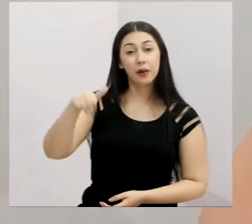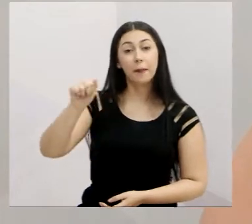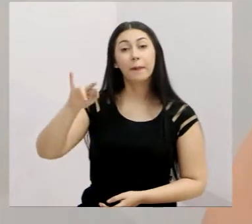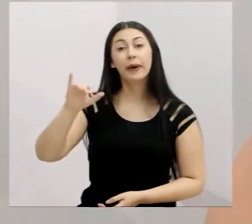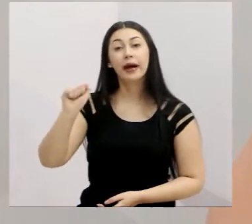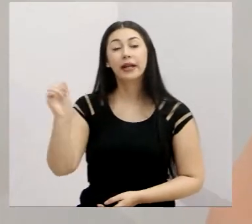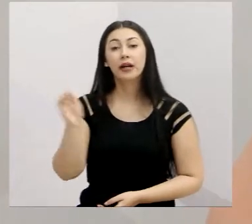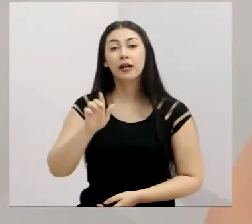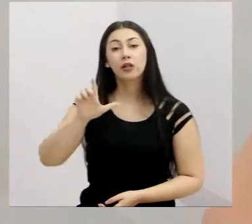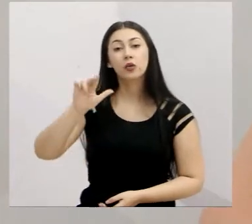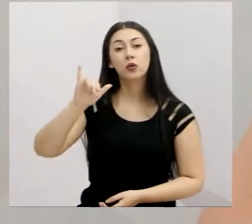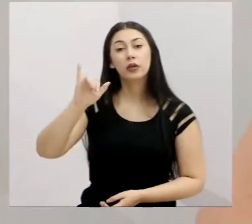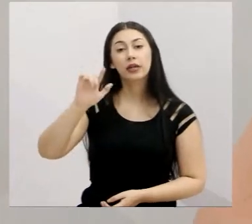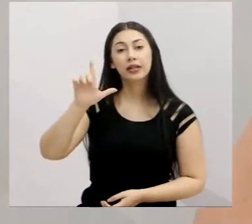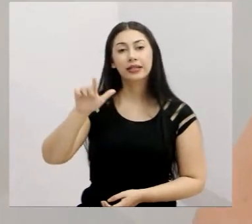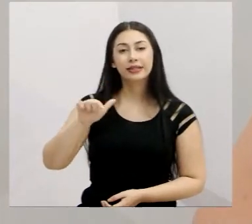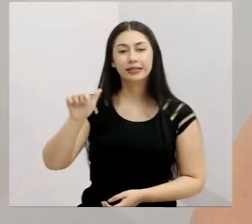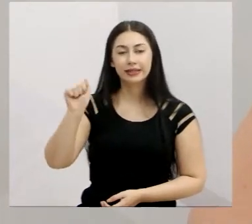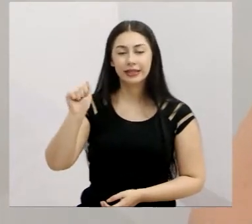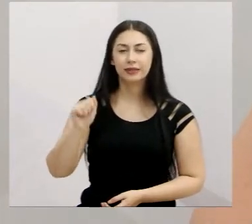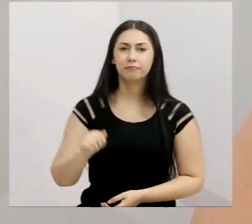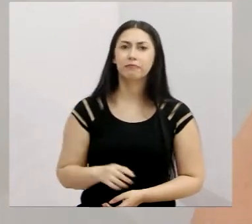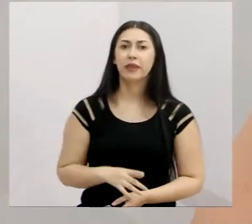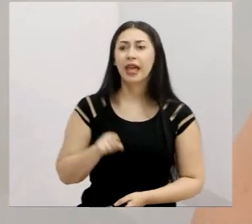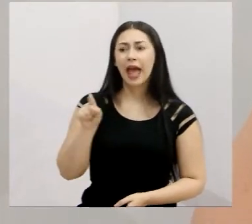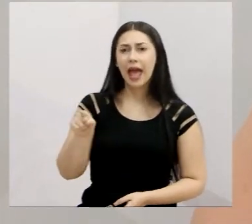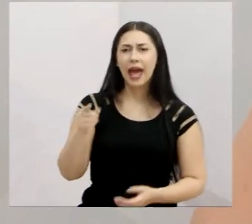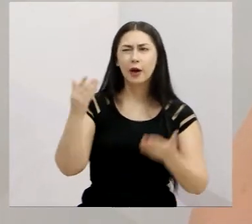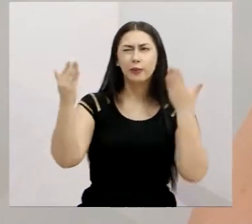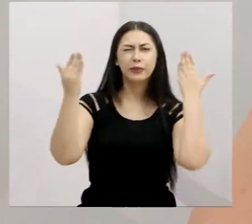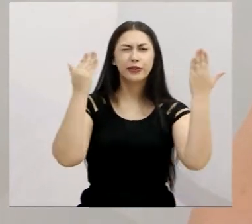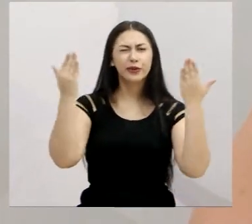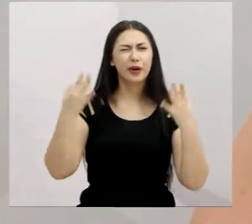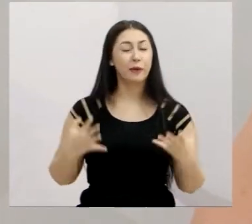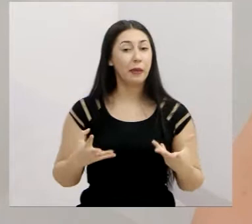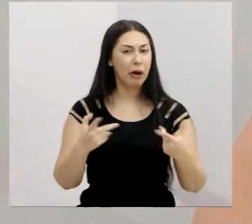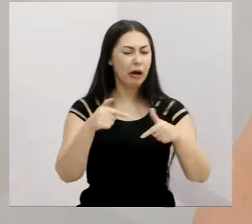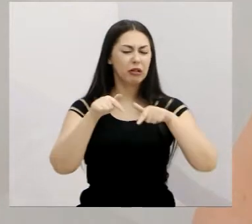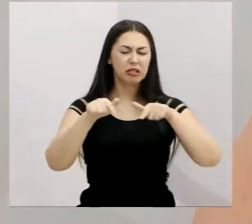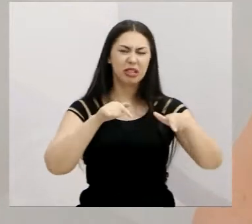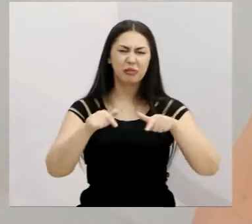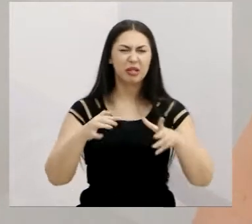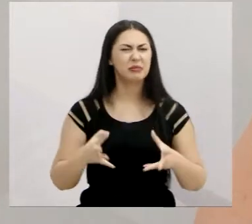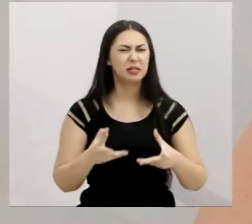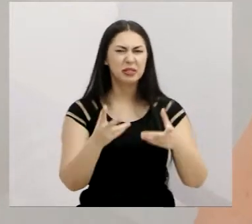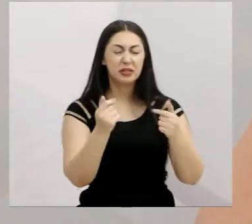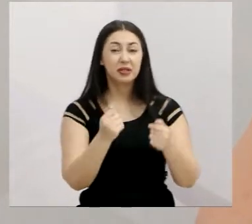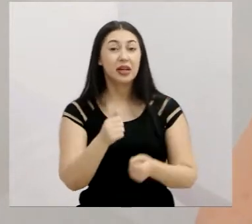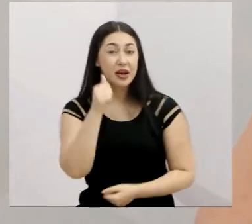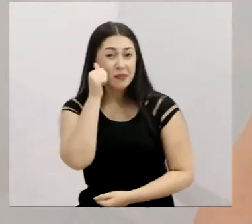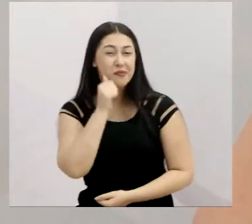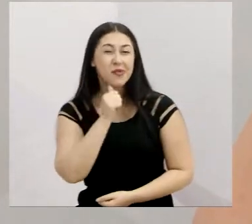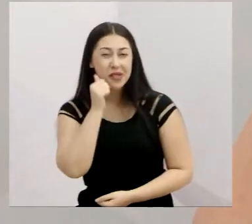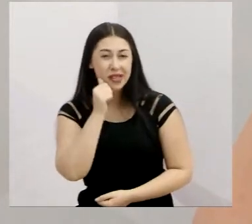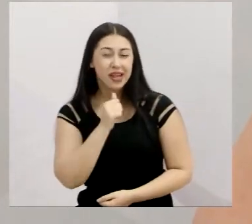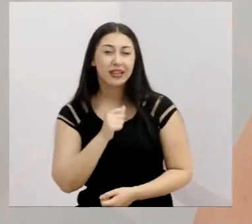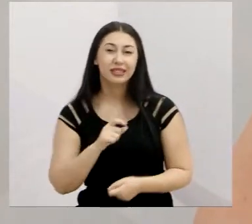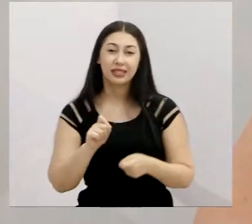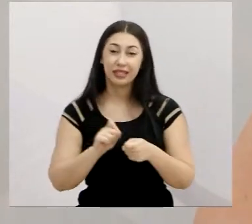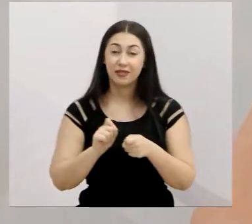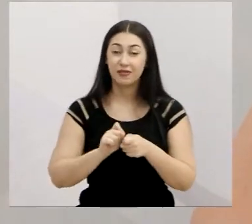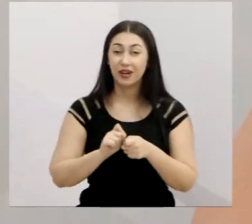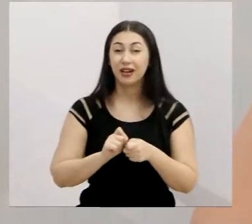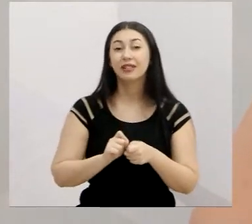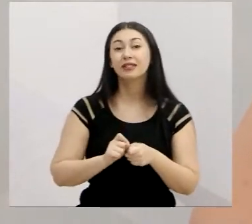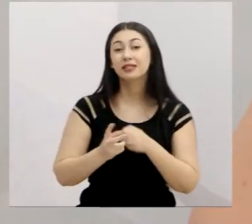a Maria Luiza uma psicóloga fantástica que faz um é maravilhoso com as mulheres que passam por tratamentos